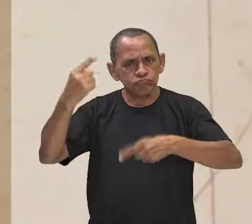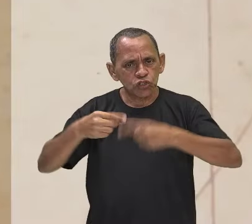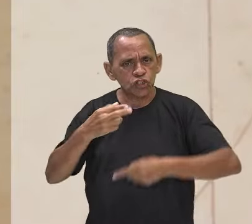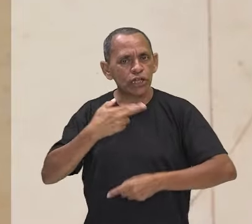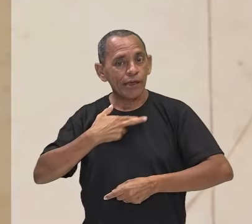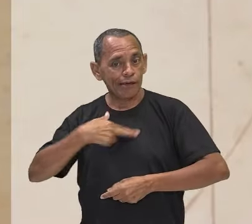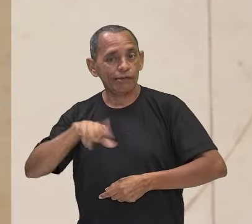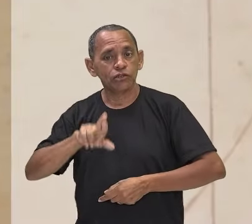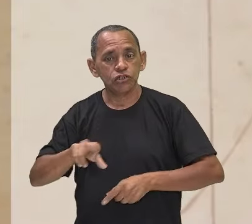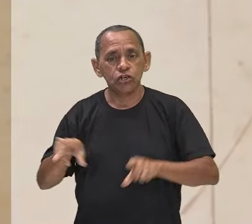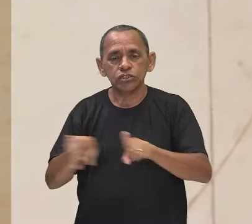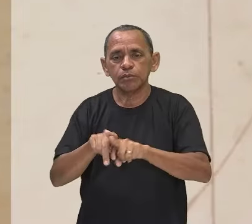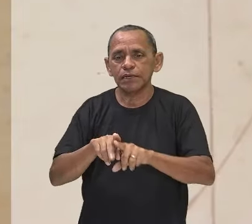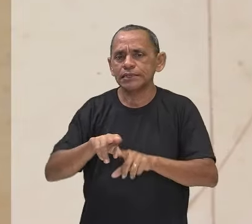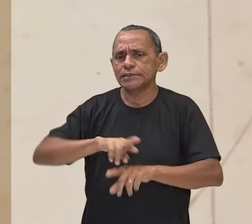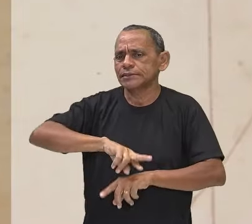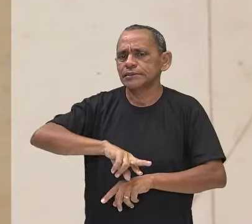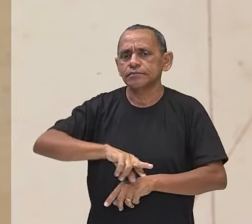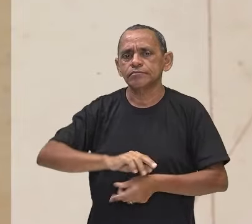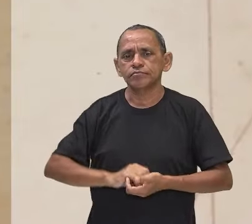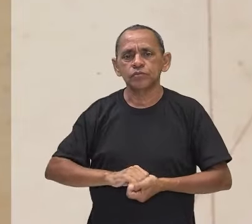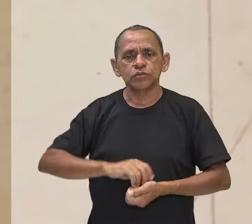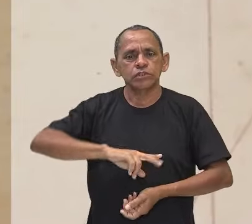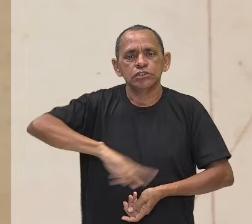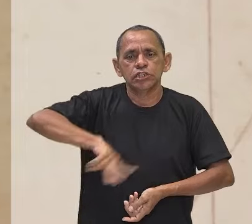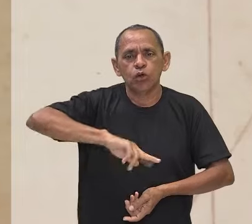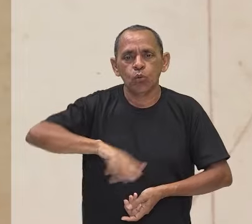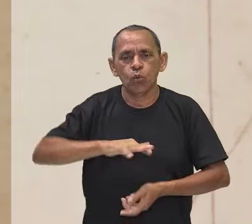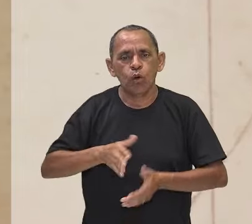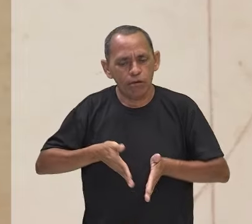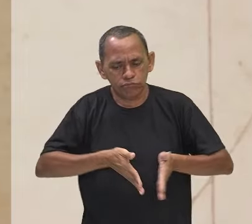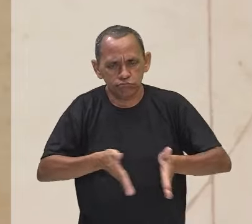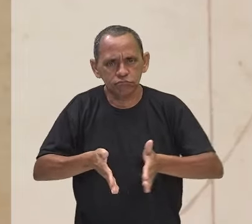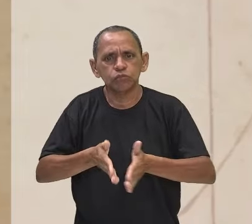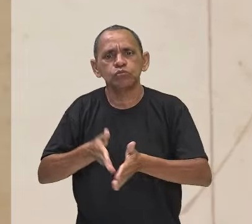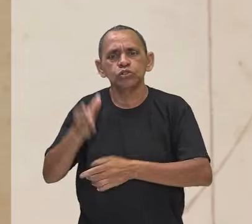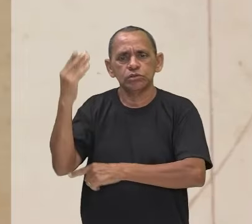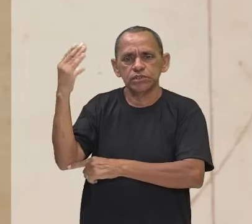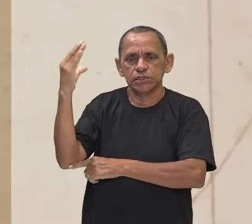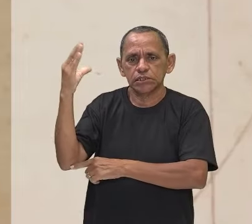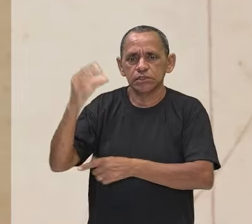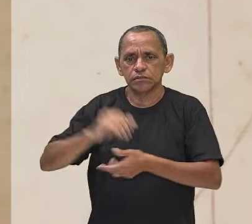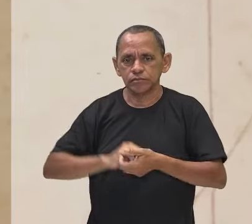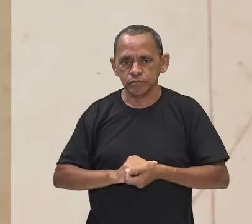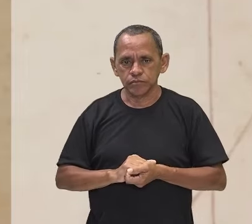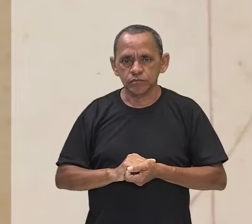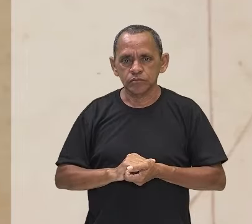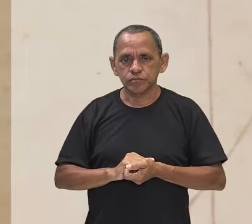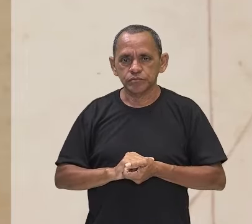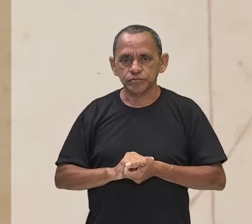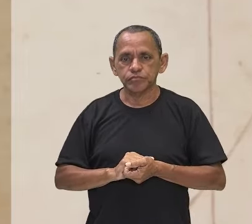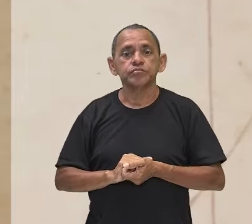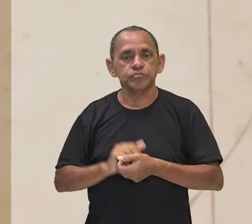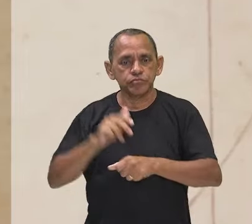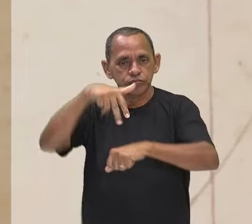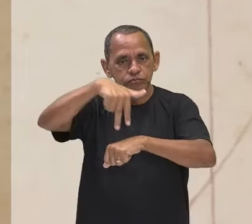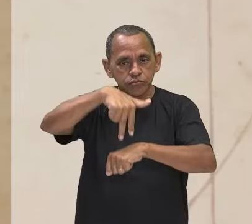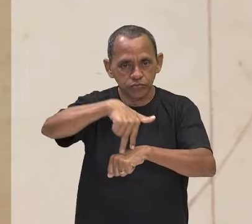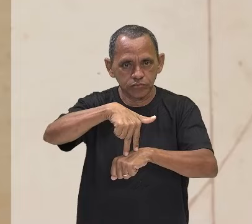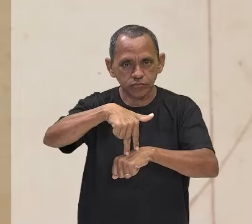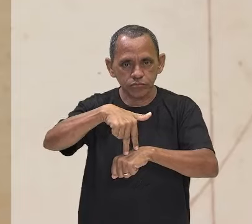vai trazer o verdadeiro conhecimento que não seja pelo caminho da ciência. E o positivismo ele vai justamente reforçar